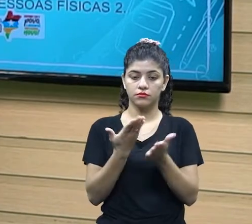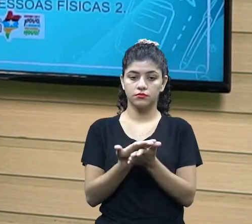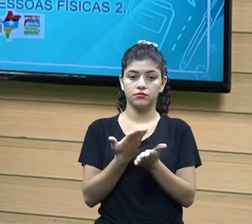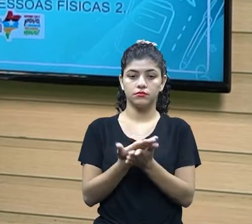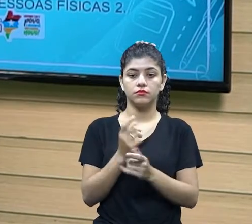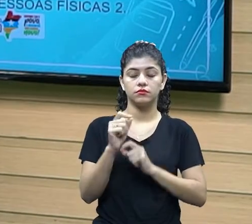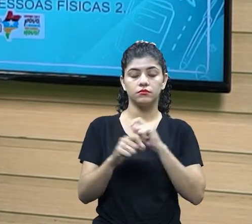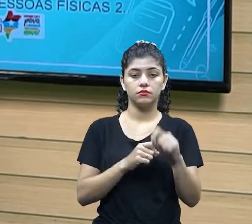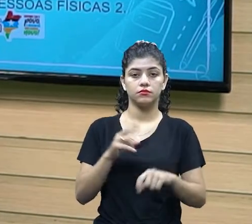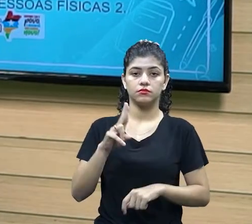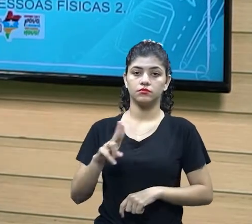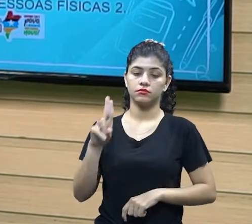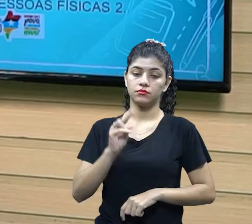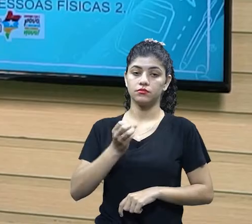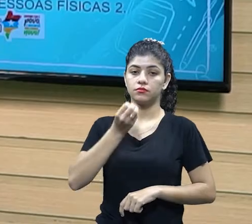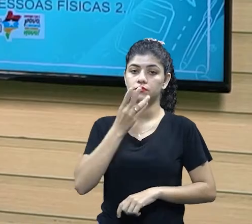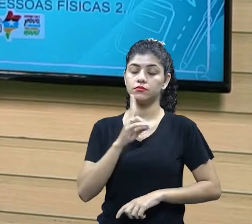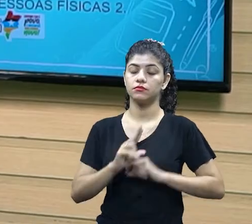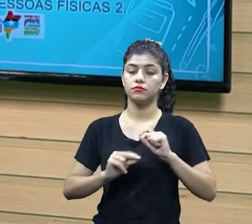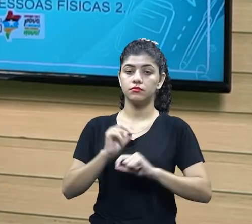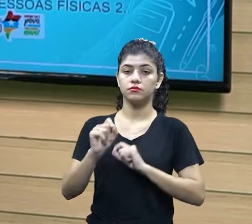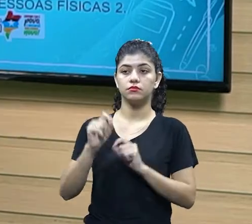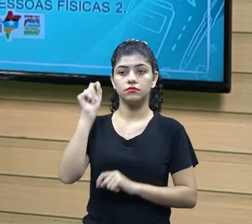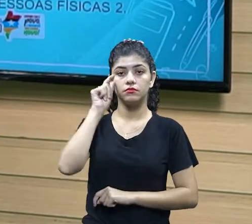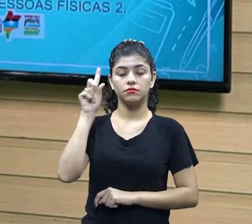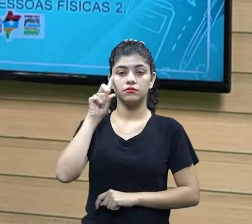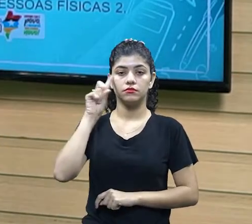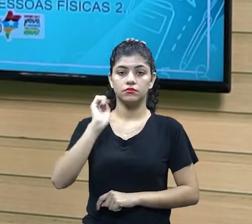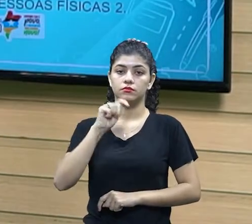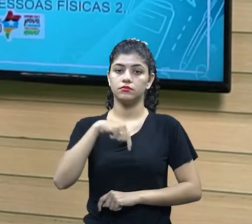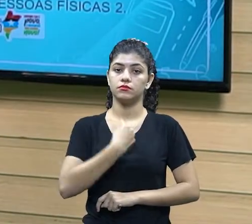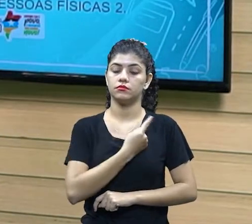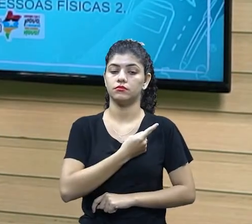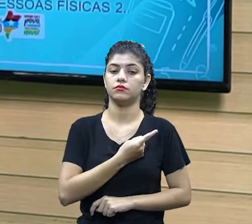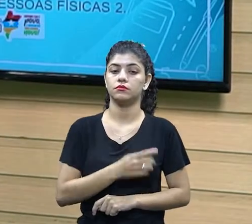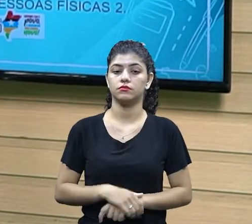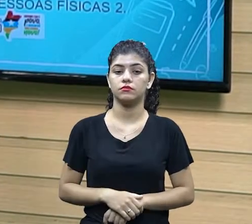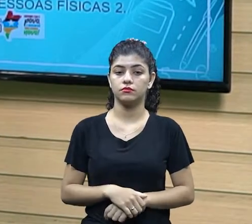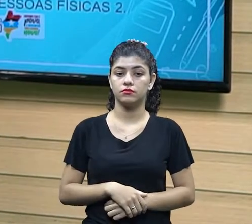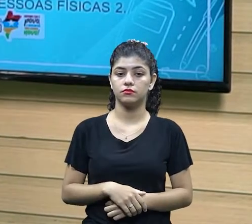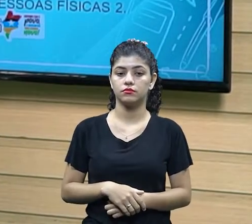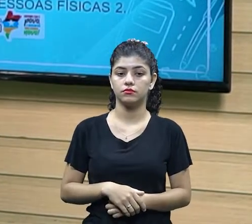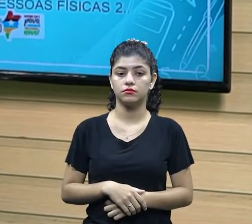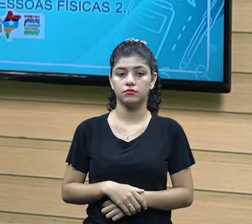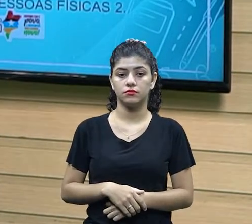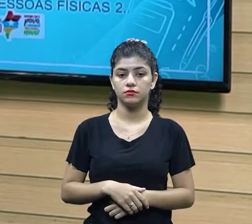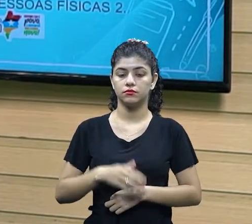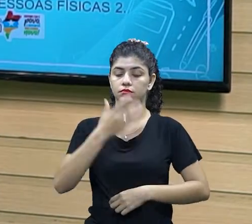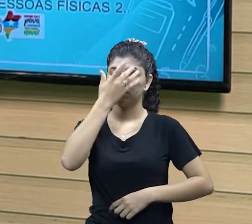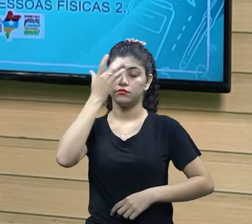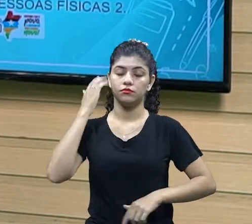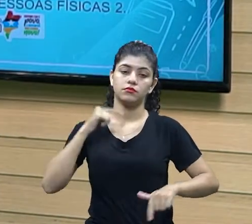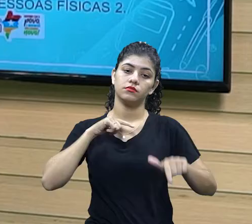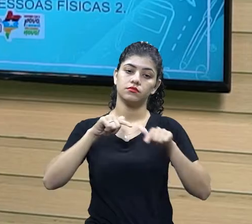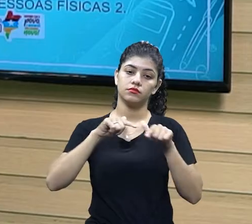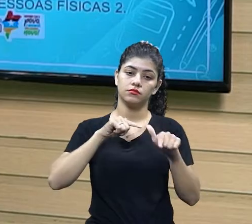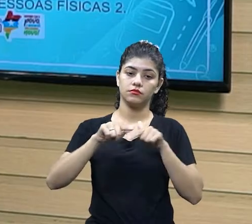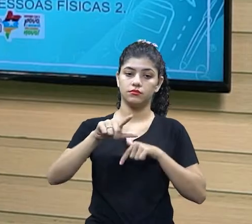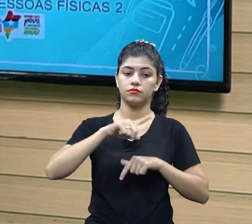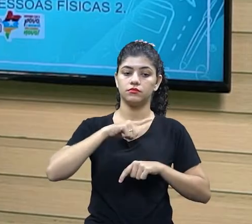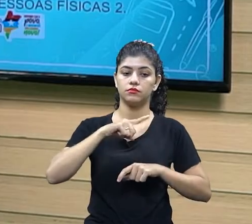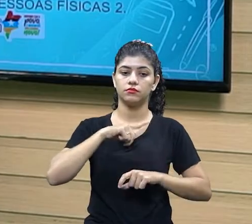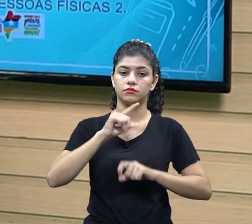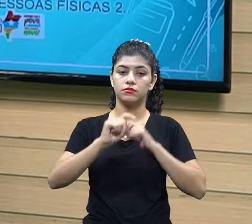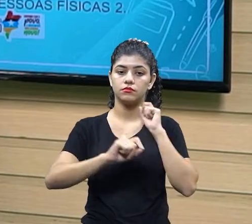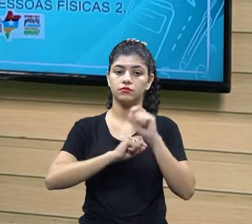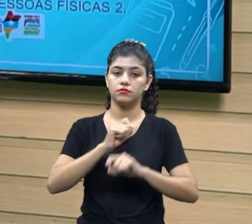muito bem aplicada para o dia a dia da gente mesmo, né? Nós, pais de família, pessoas que trabalham, que têm ali as